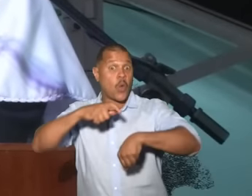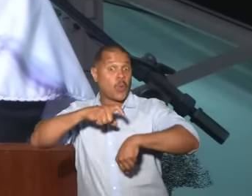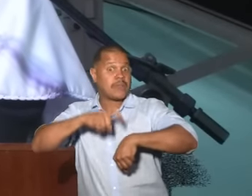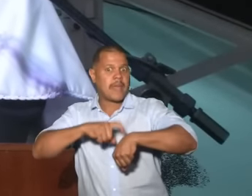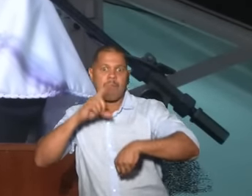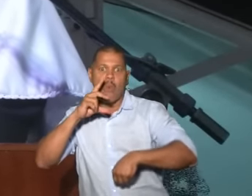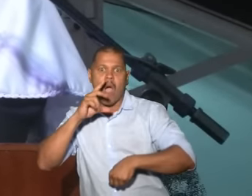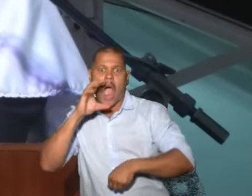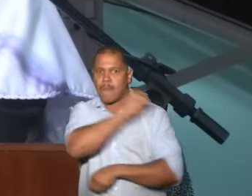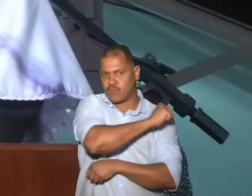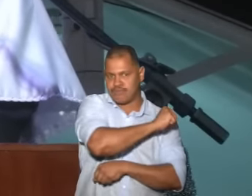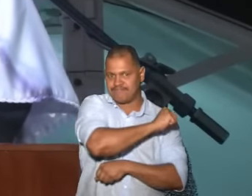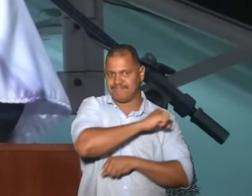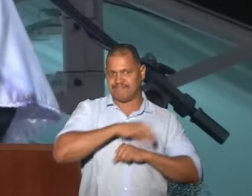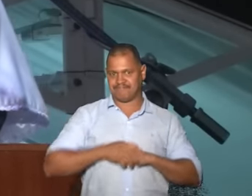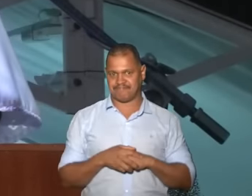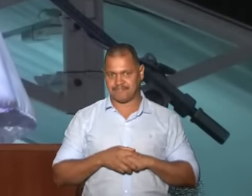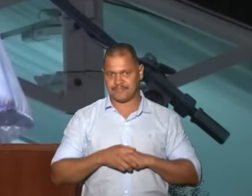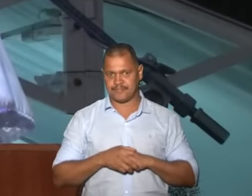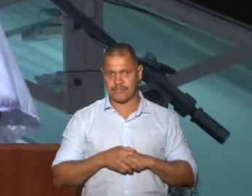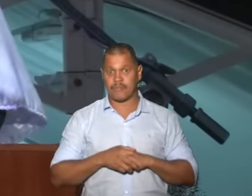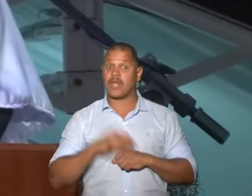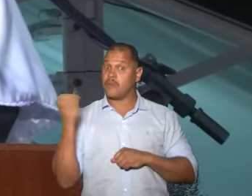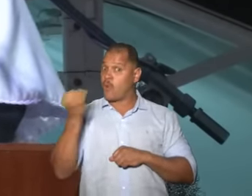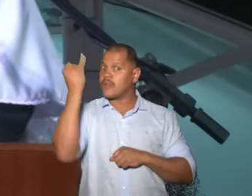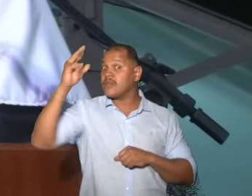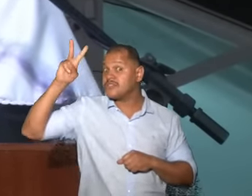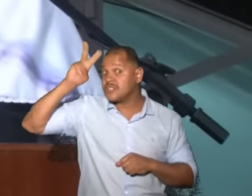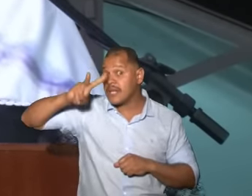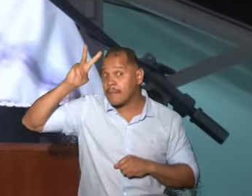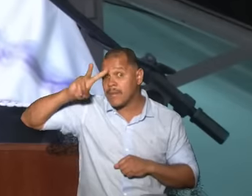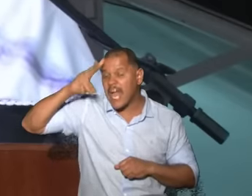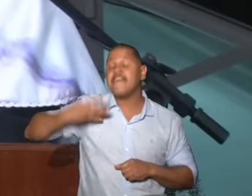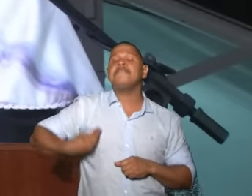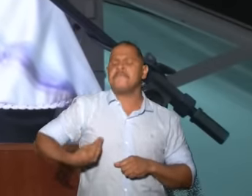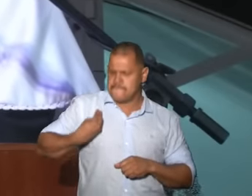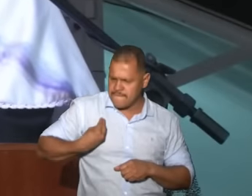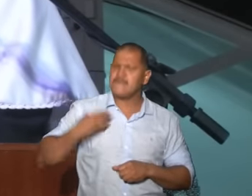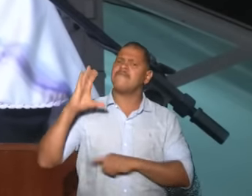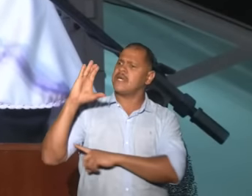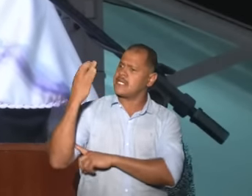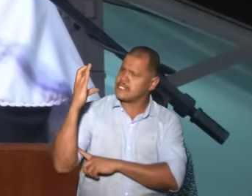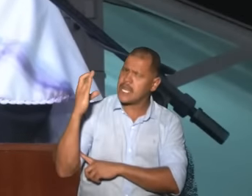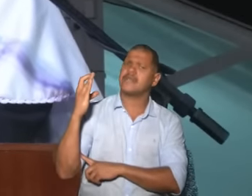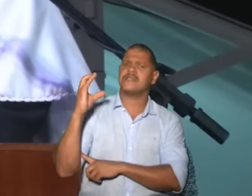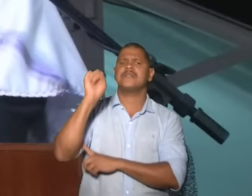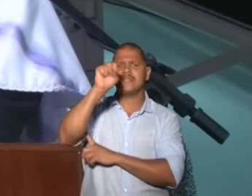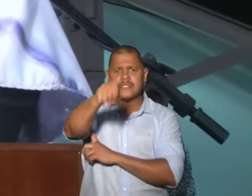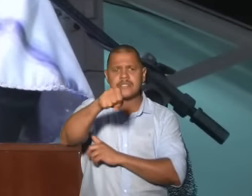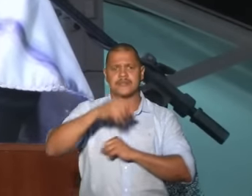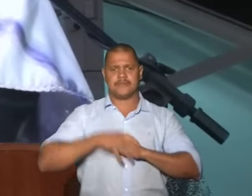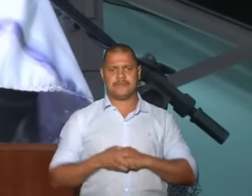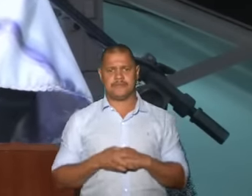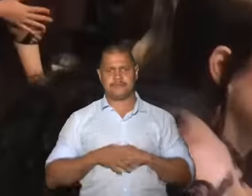É imperativo, nesse momento, reforçar: viva a ciência!